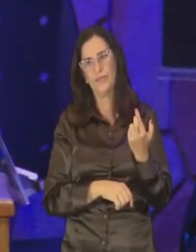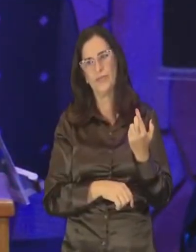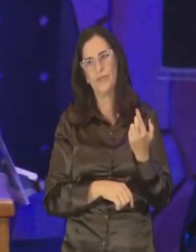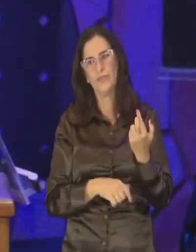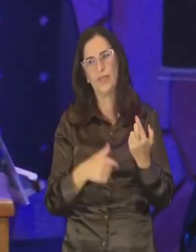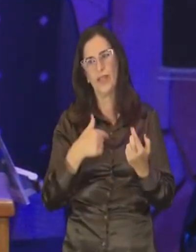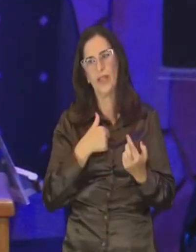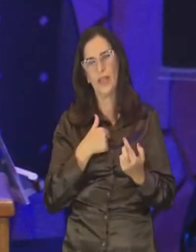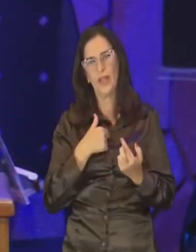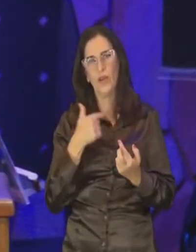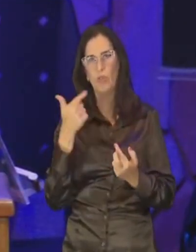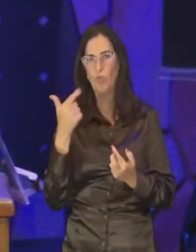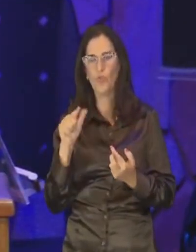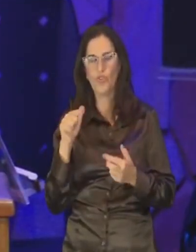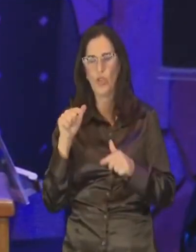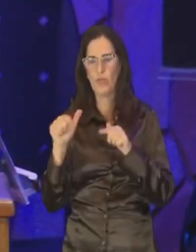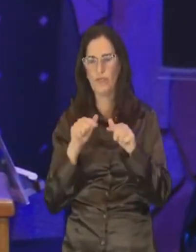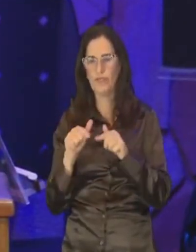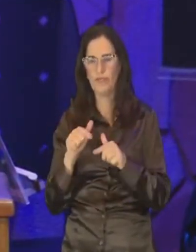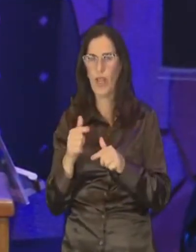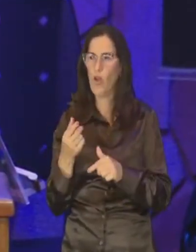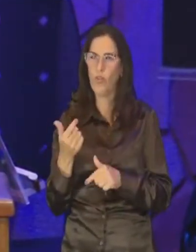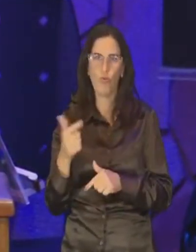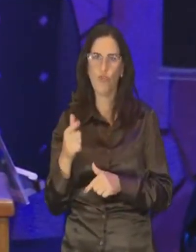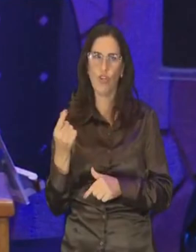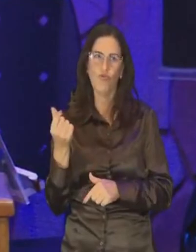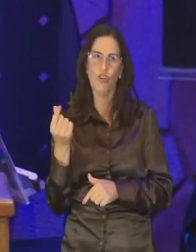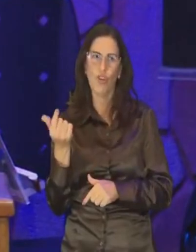e eu não tendo dinheiro para trazer à minha casa.